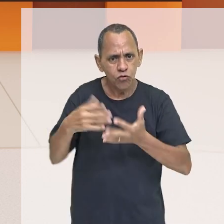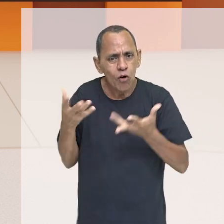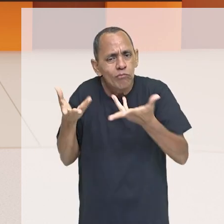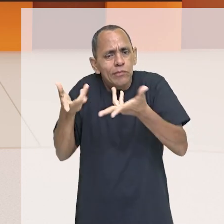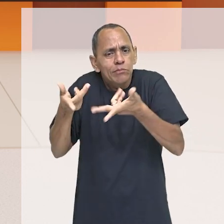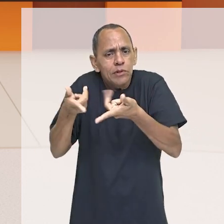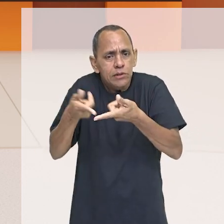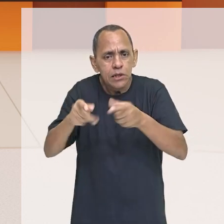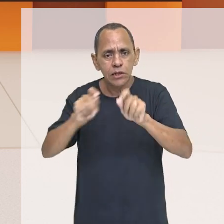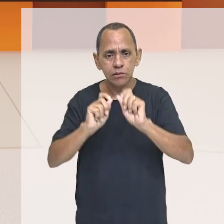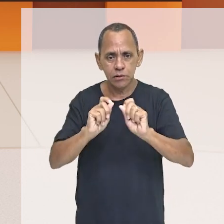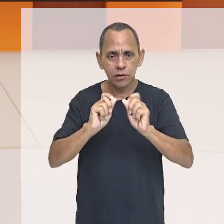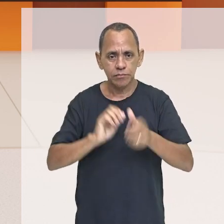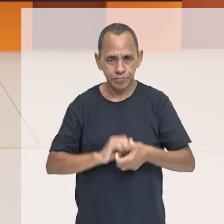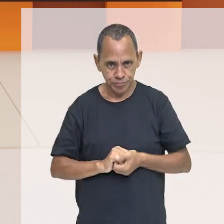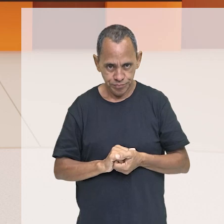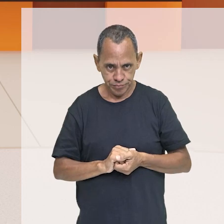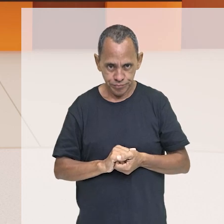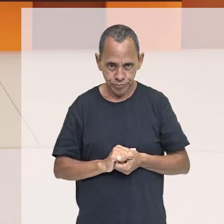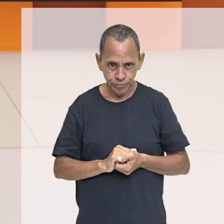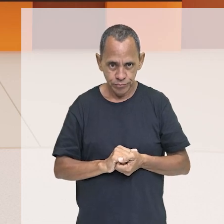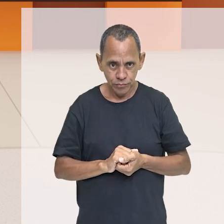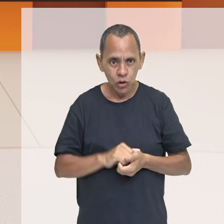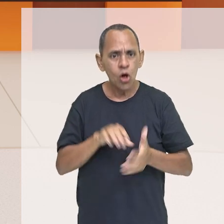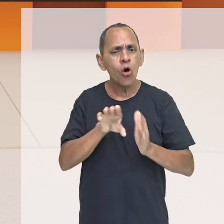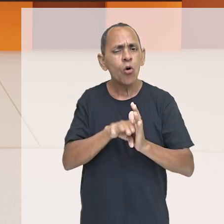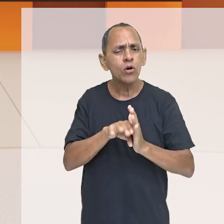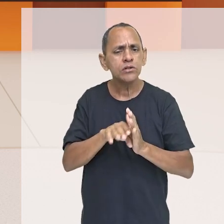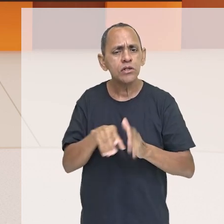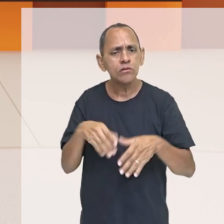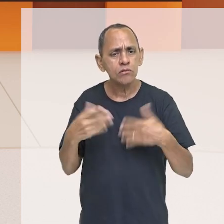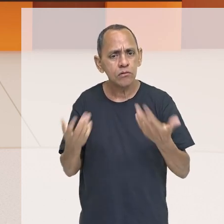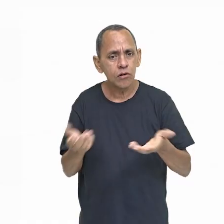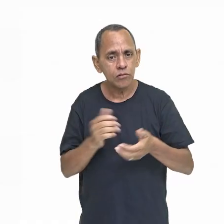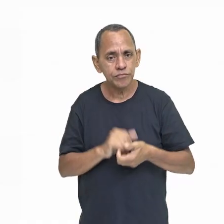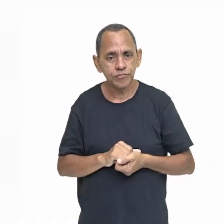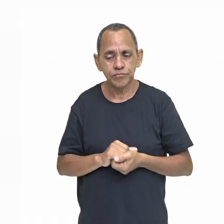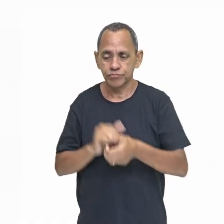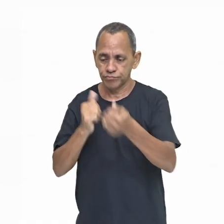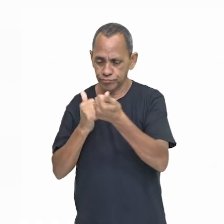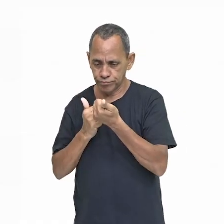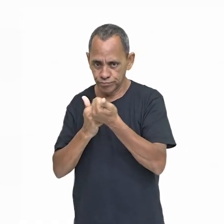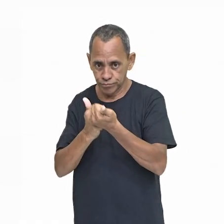Estamos aqui para isso. Mas vamos conceituar, então, populismo?